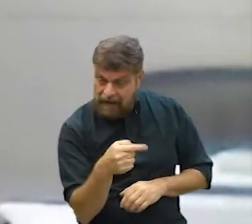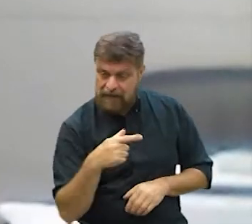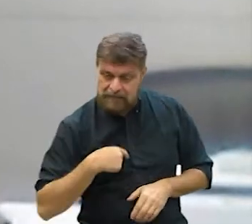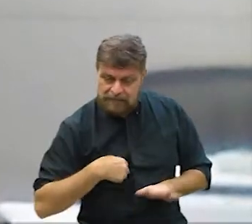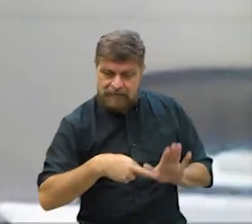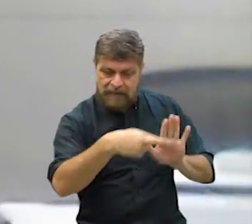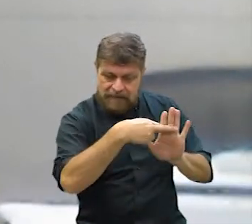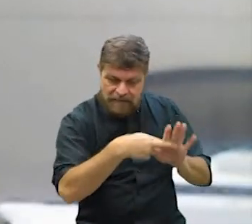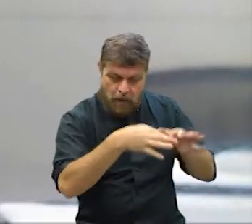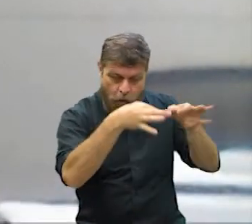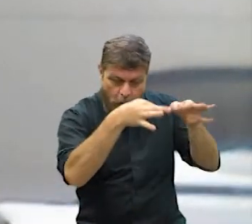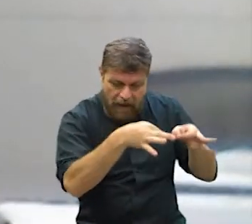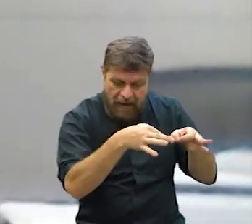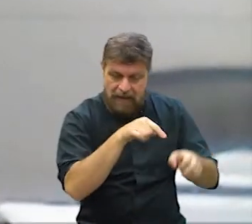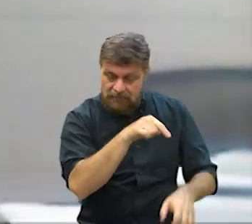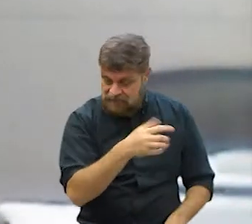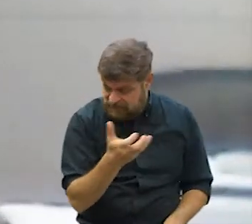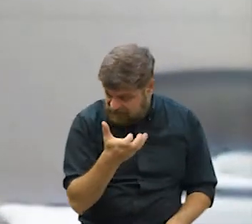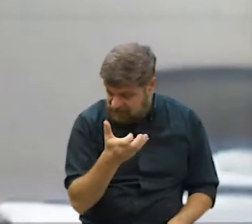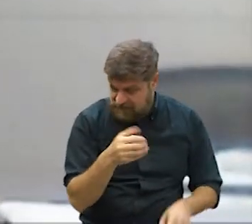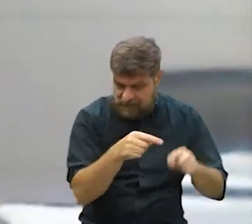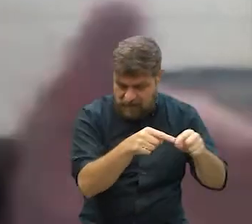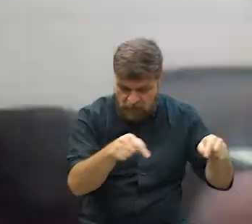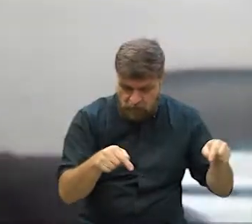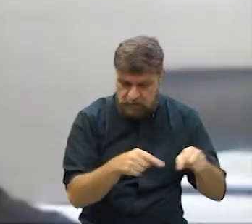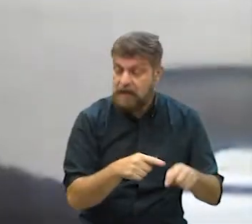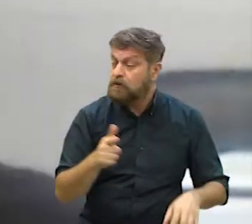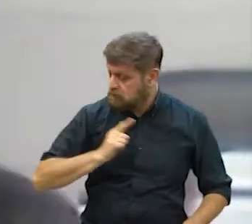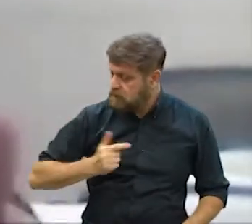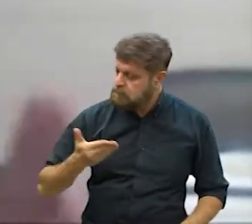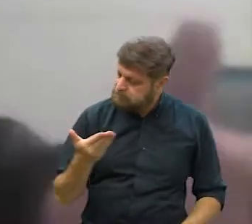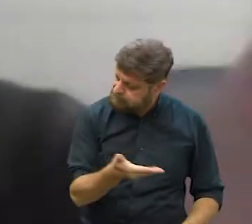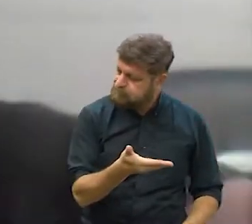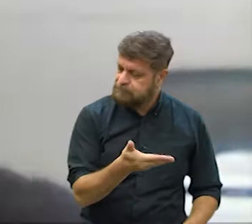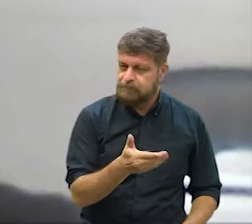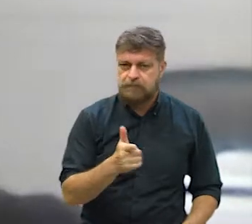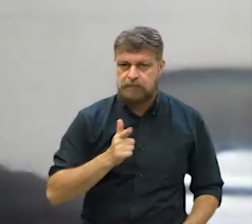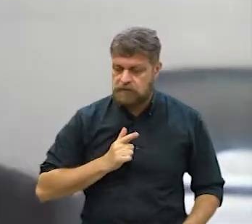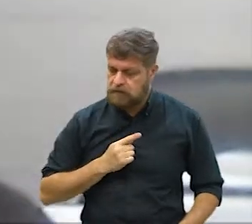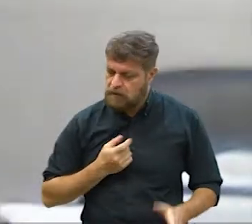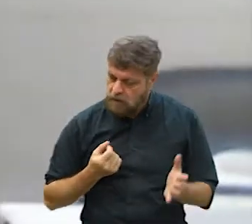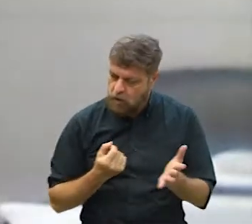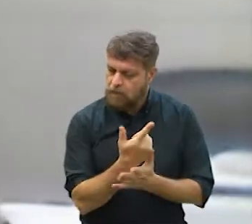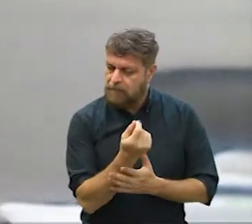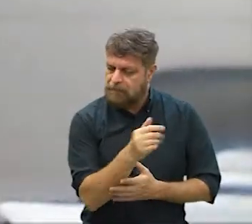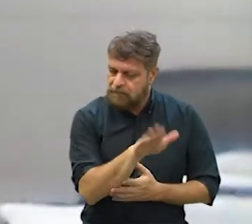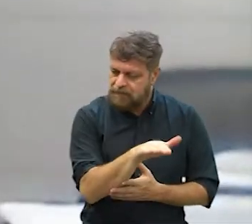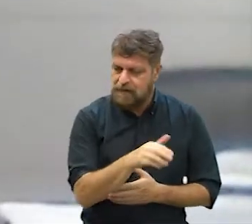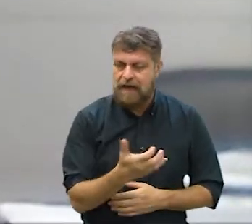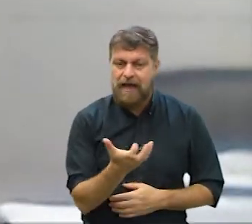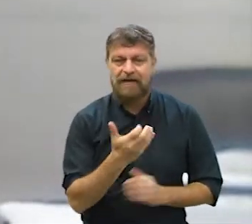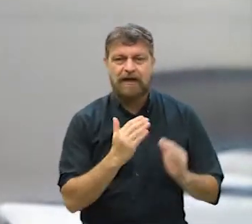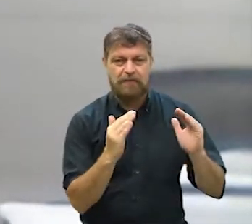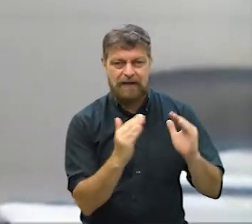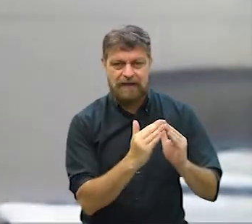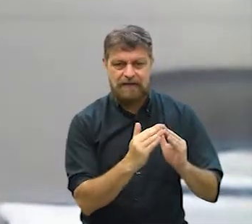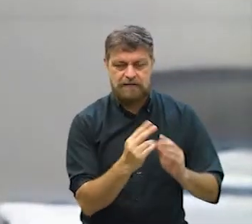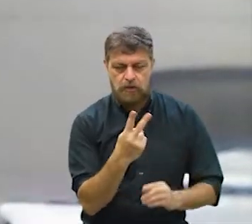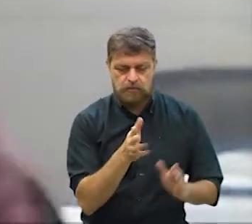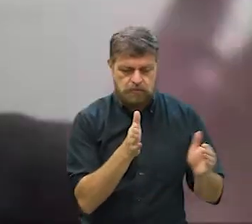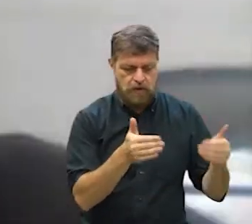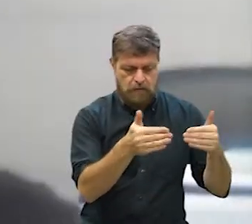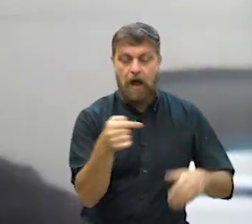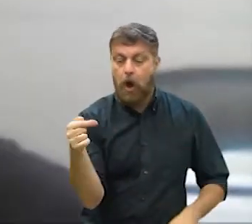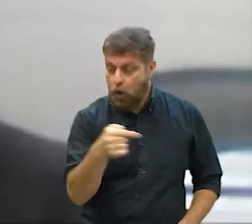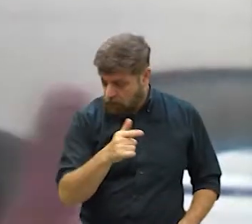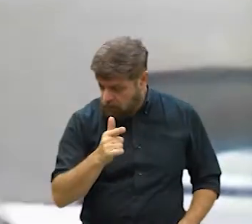as coisas que as pessoas querem. Ah, eu quero um terreno, está aqui o terreno para você comprar. Ah, eu quero uma casa com 2